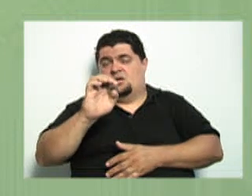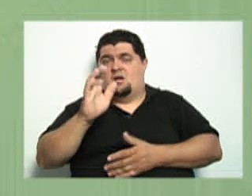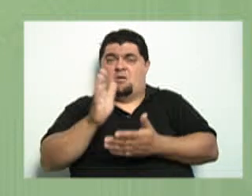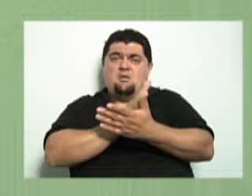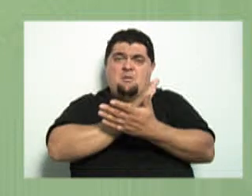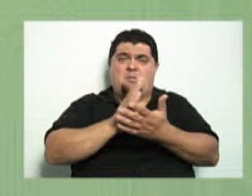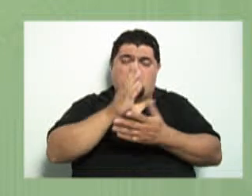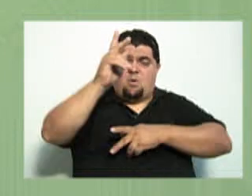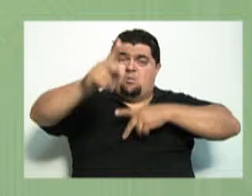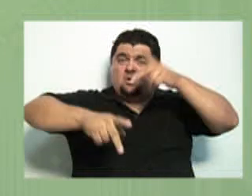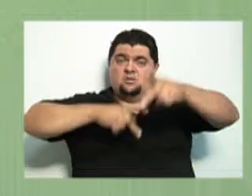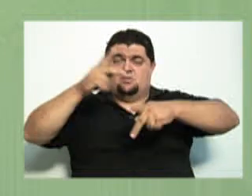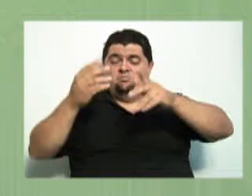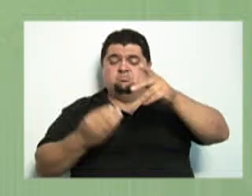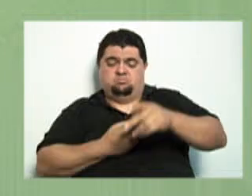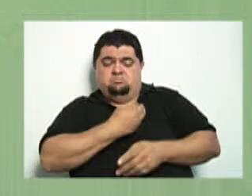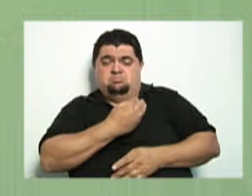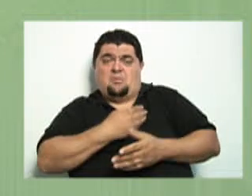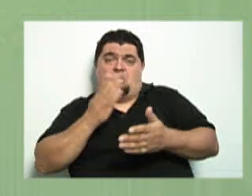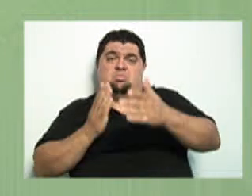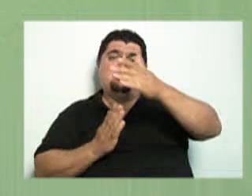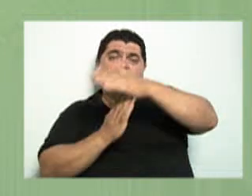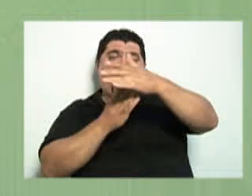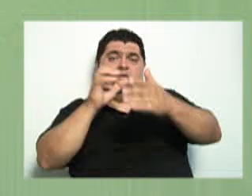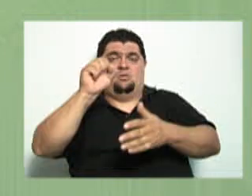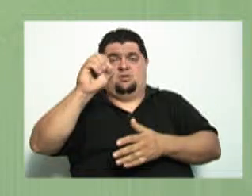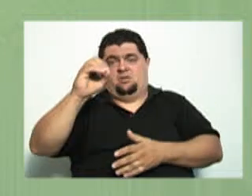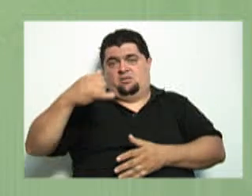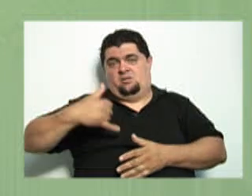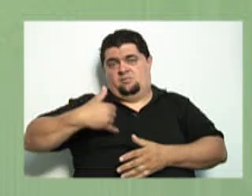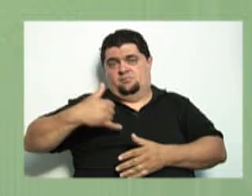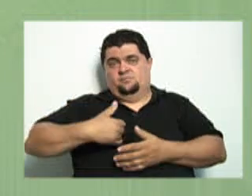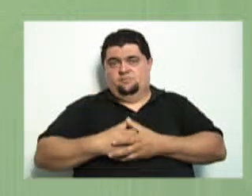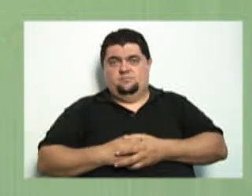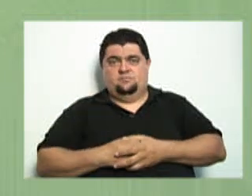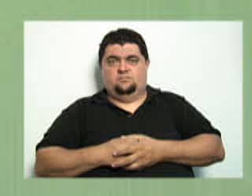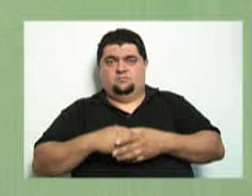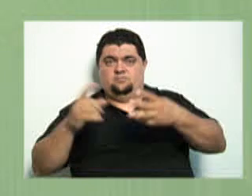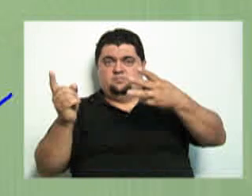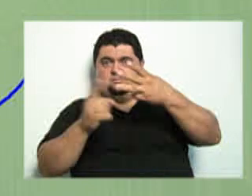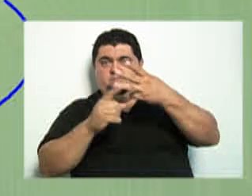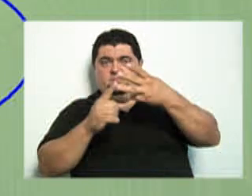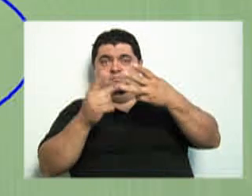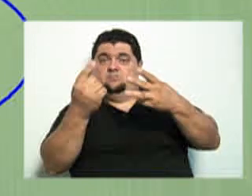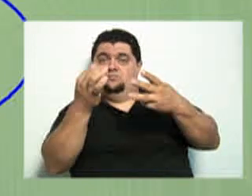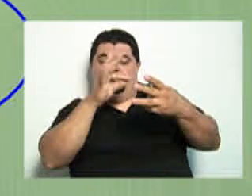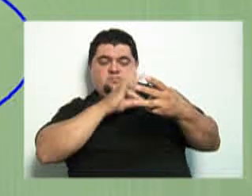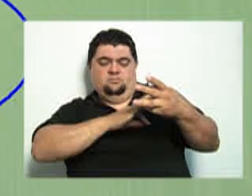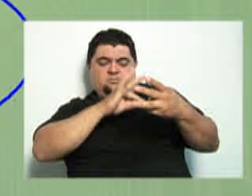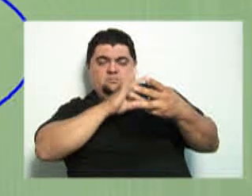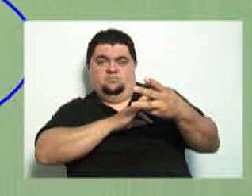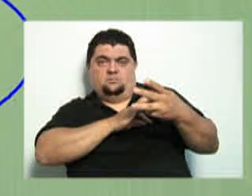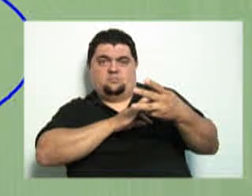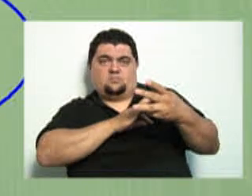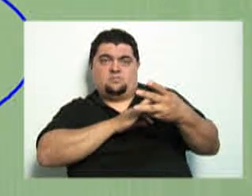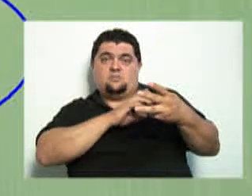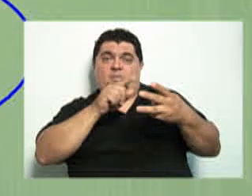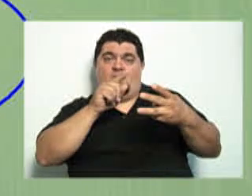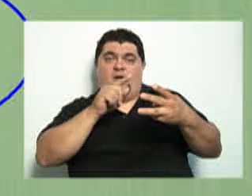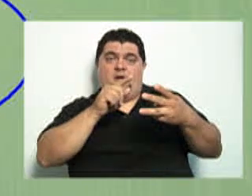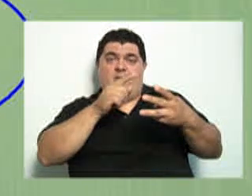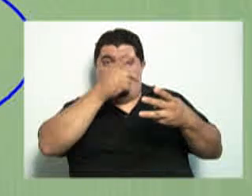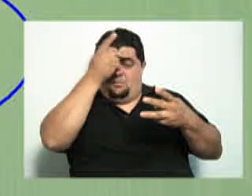população vai viver. E outro dado do IDH é a renda. Essa renda é calculada a renda